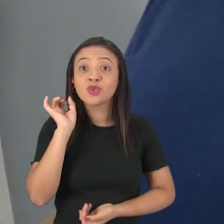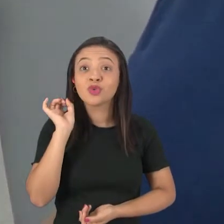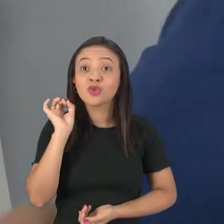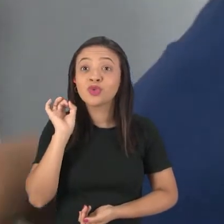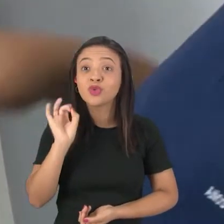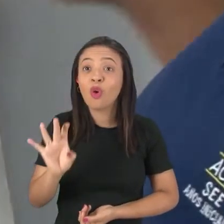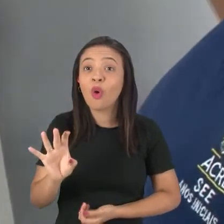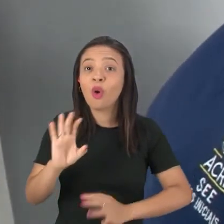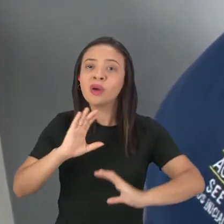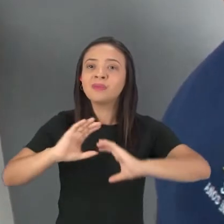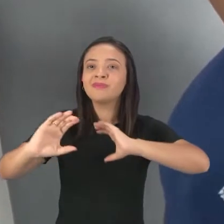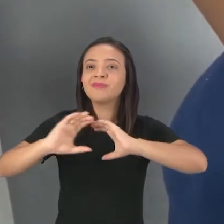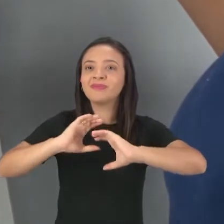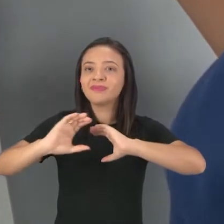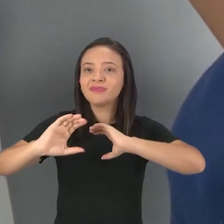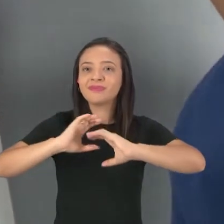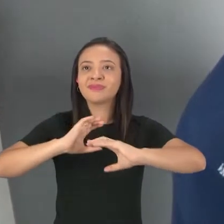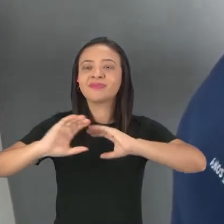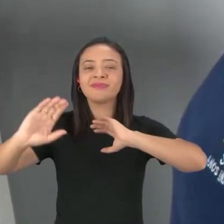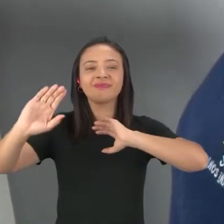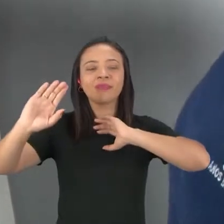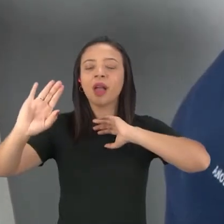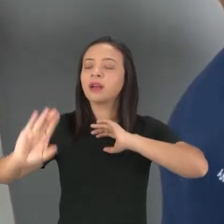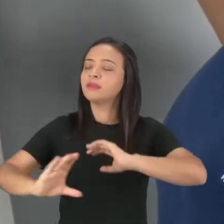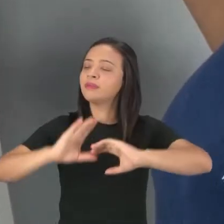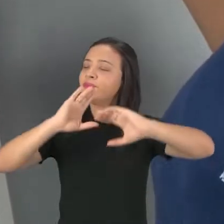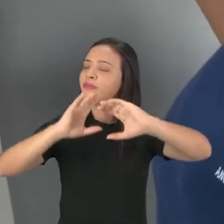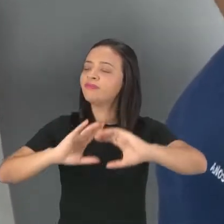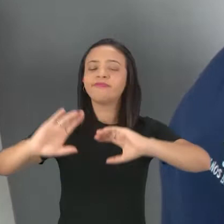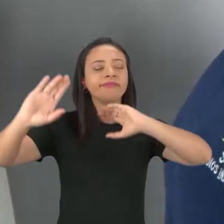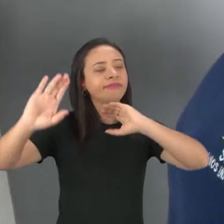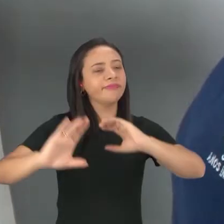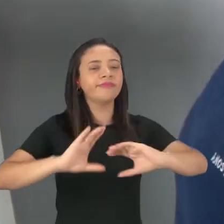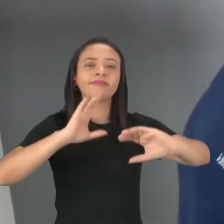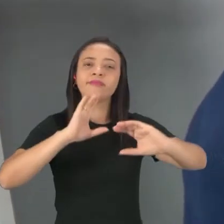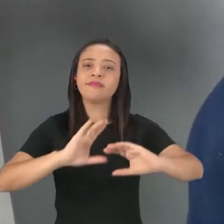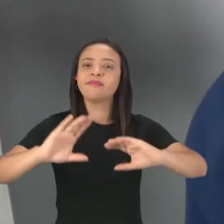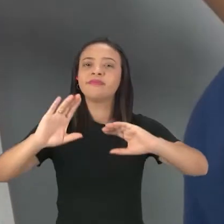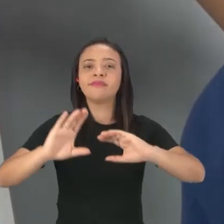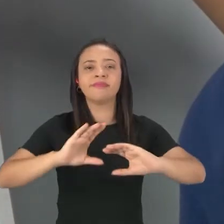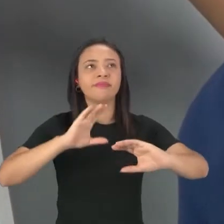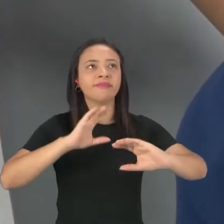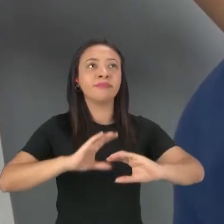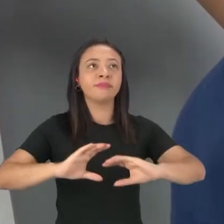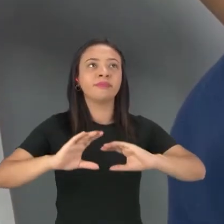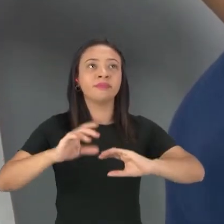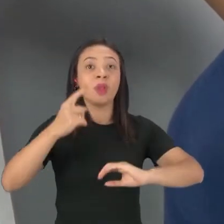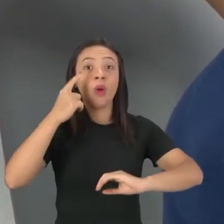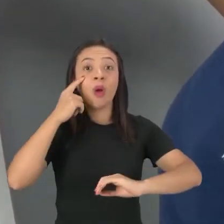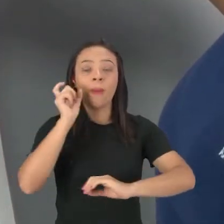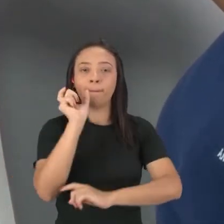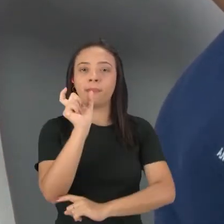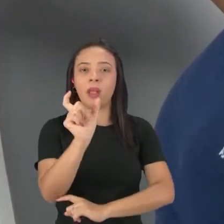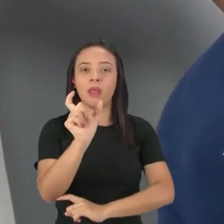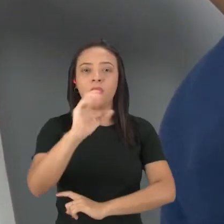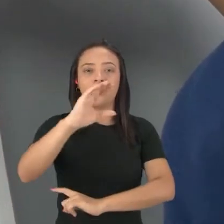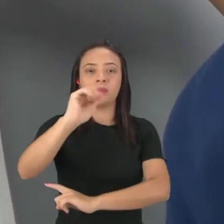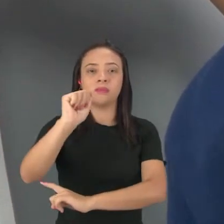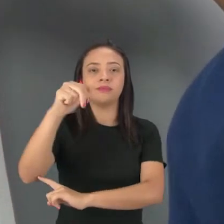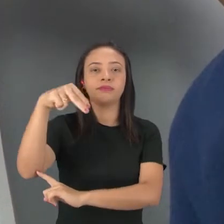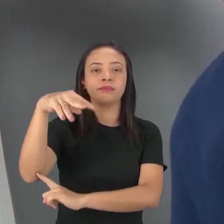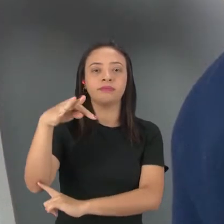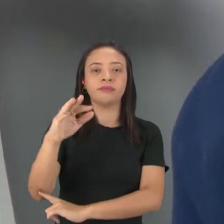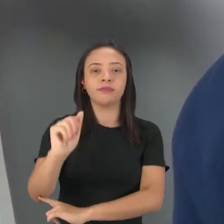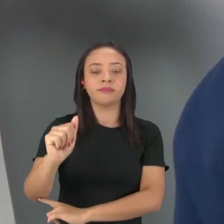cantou não foi na verdade é uma cigarro ela canto Olha só palavrinha